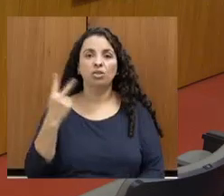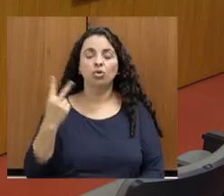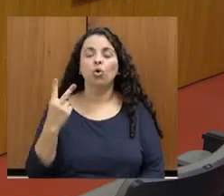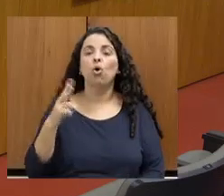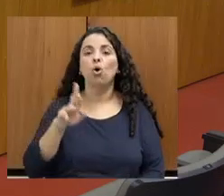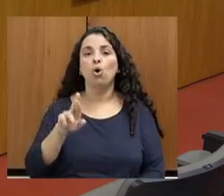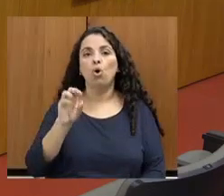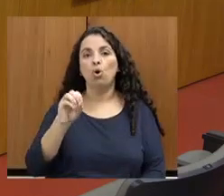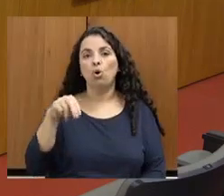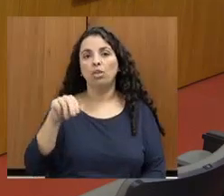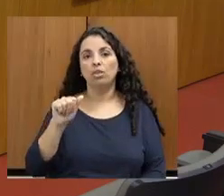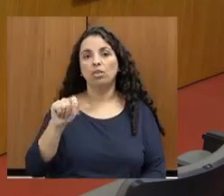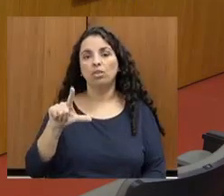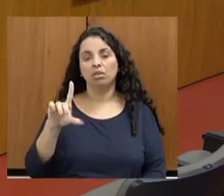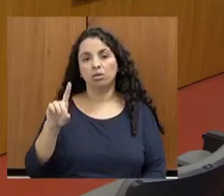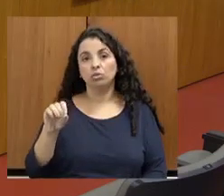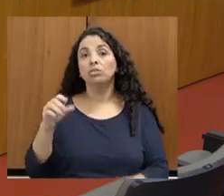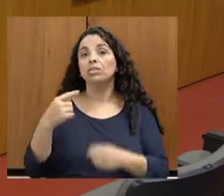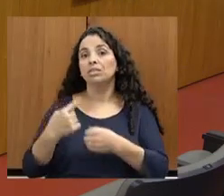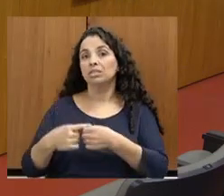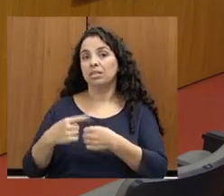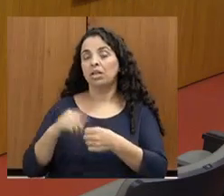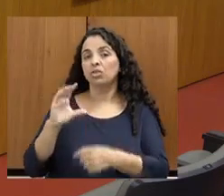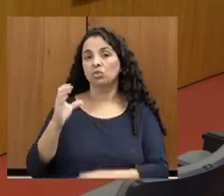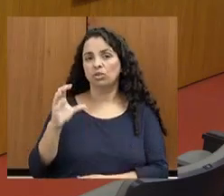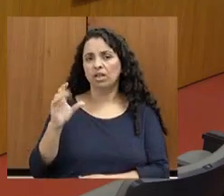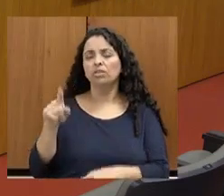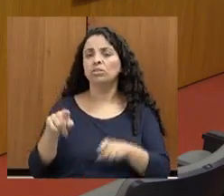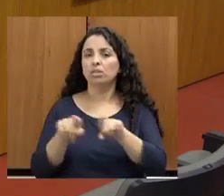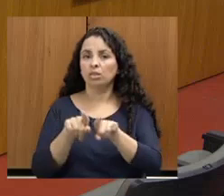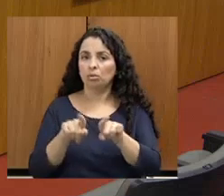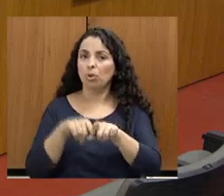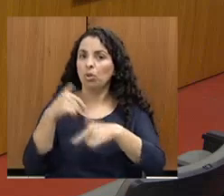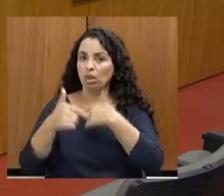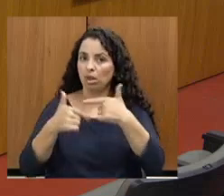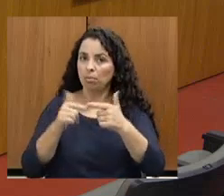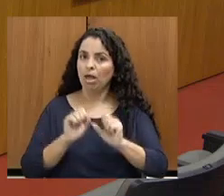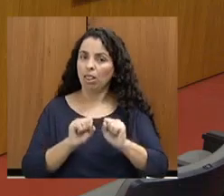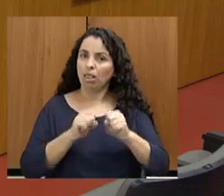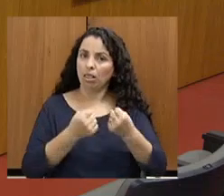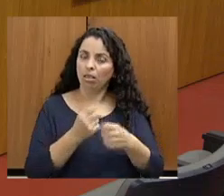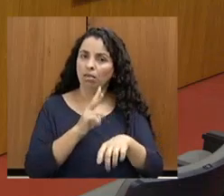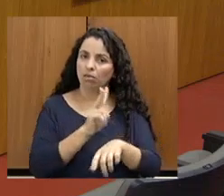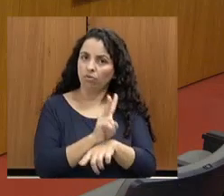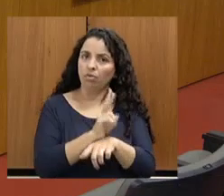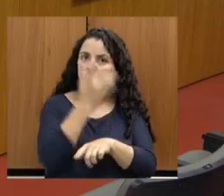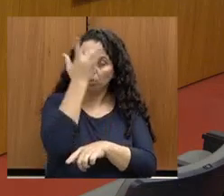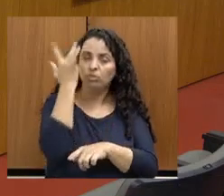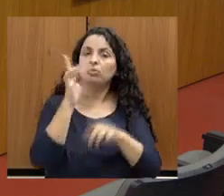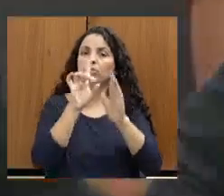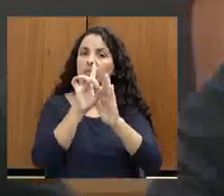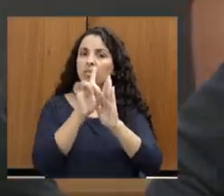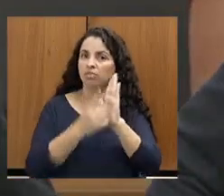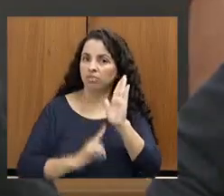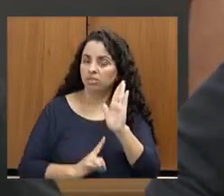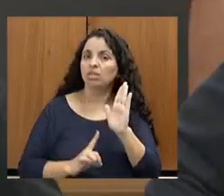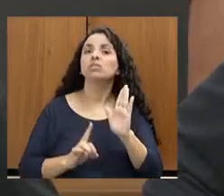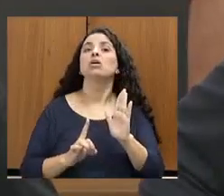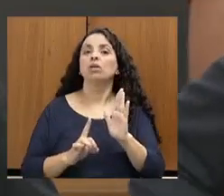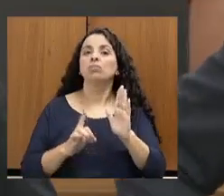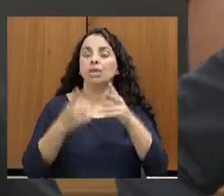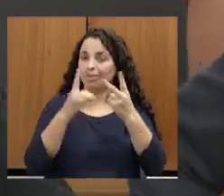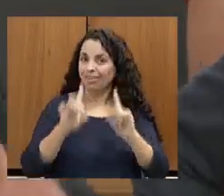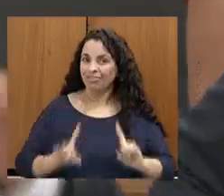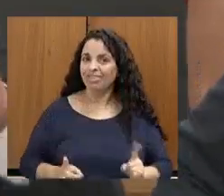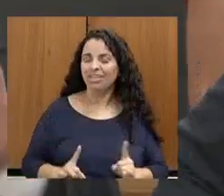que também faz um trabalho na defesa das pessoas com deficiência em contagem. Muito obrigado pela participação aqui